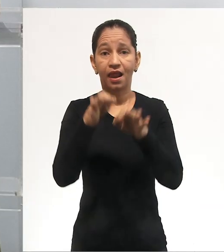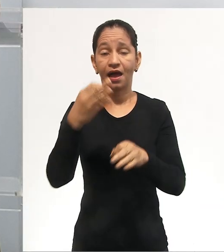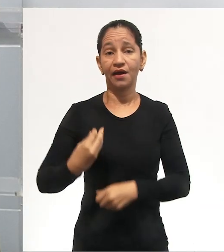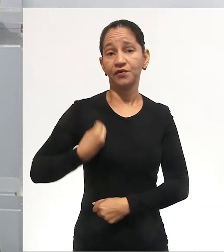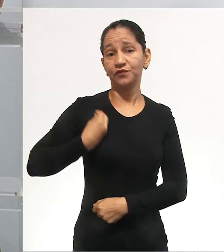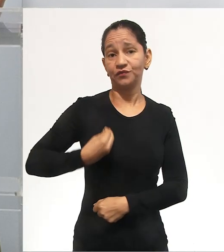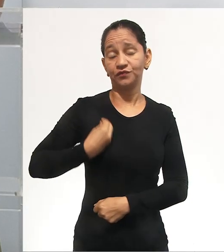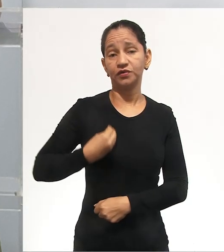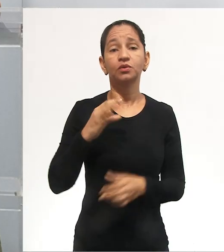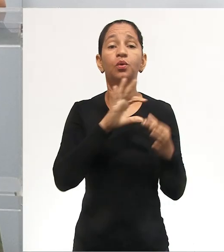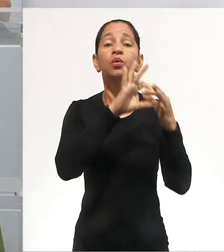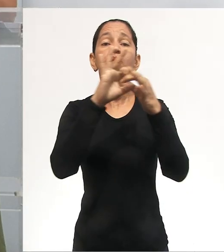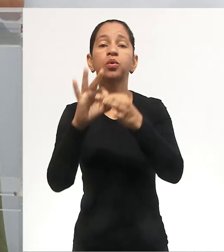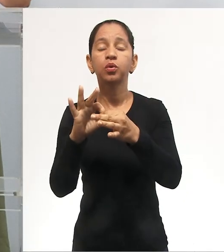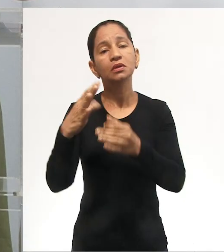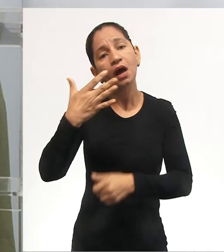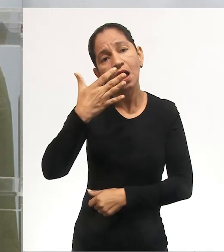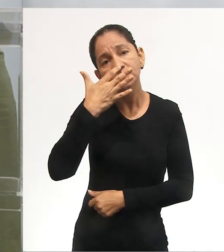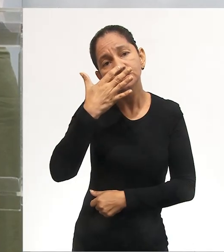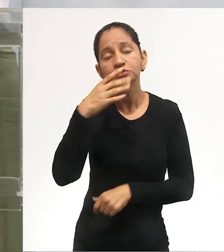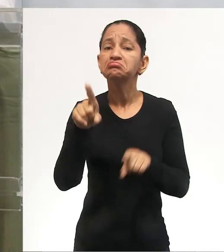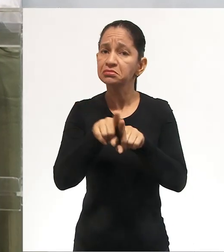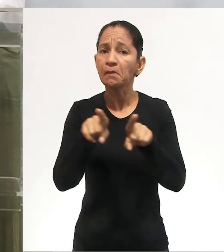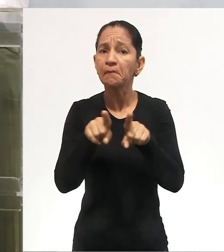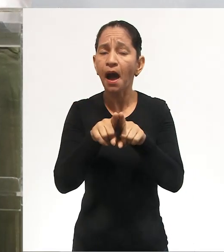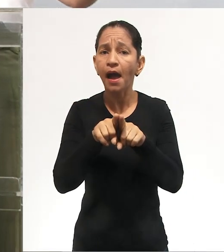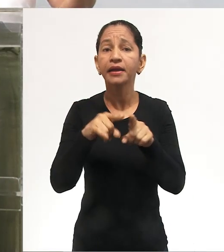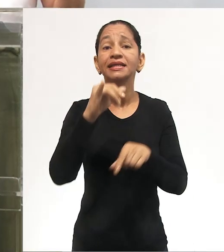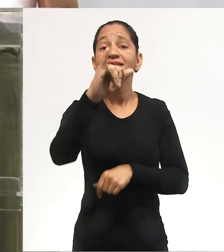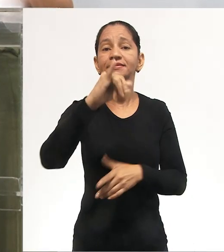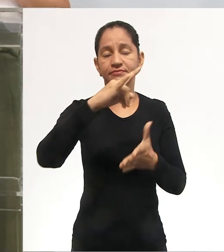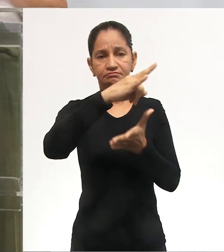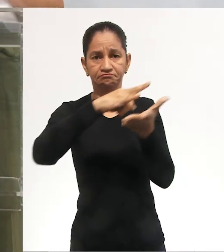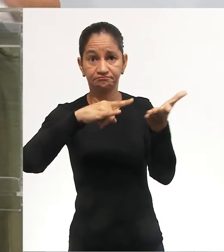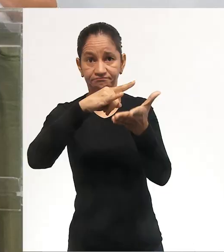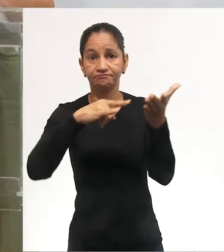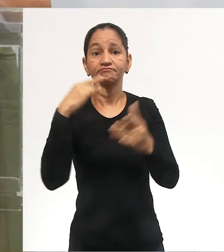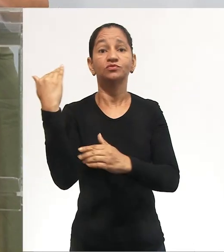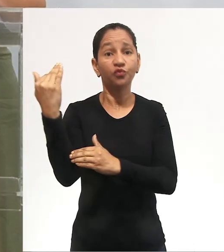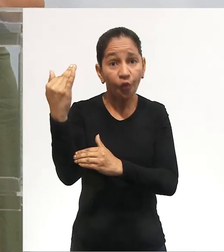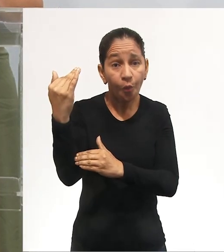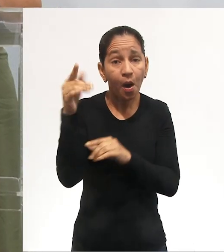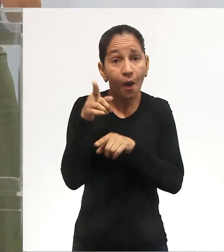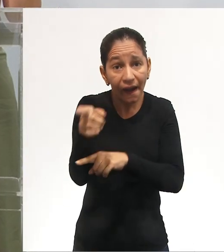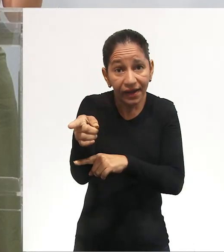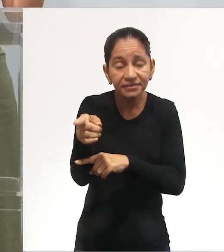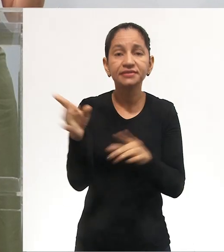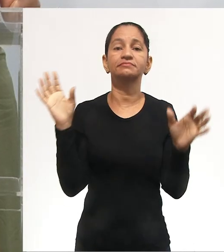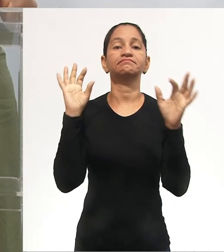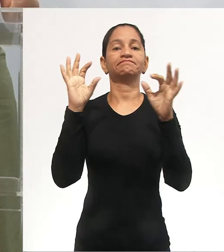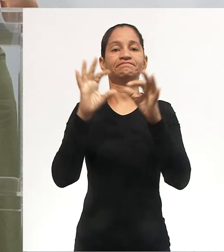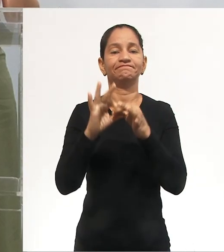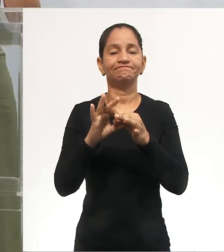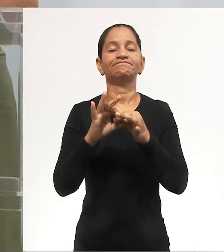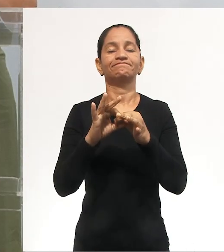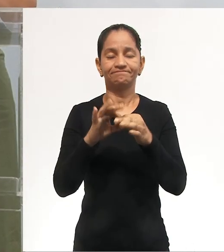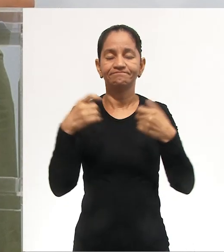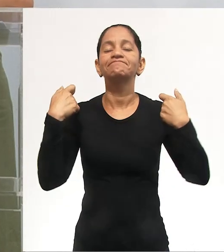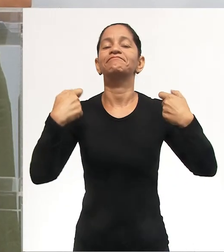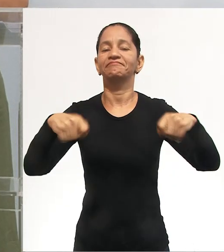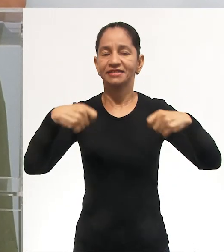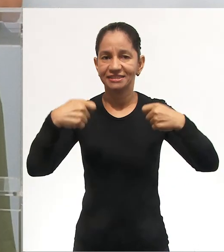dentro de um contexto do tribunal, se você vai enviar um documento para alguém. Então, a depender do contexto,